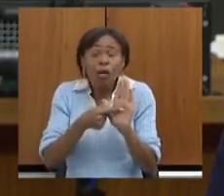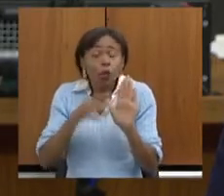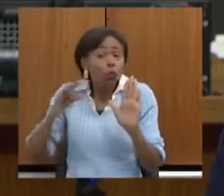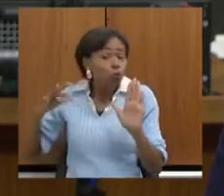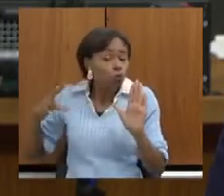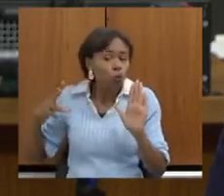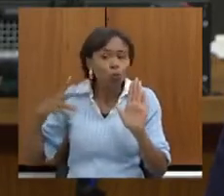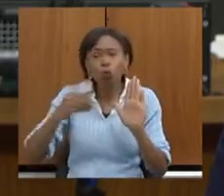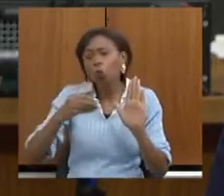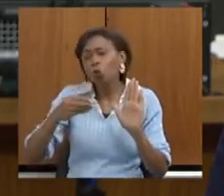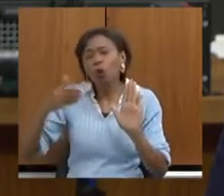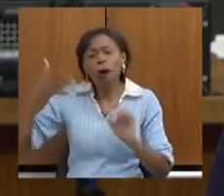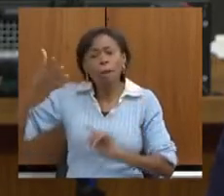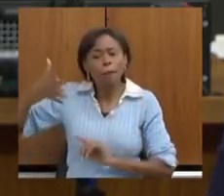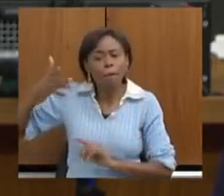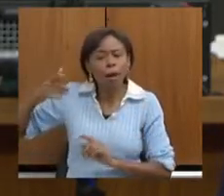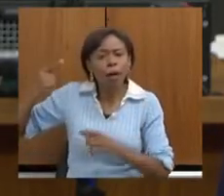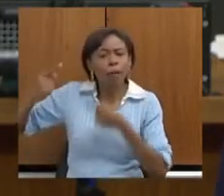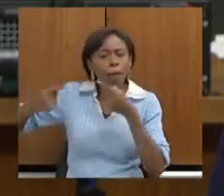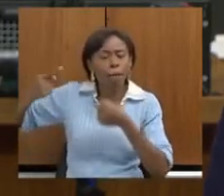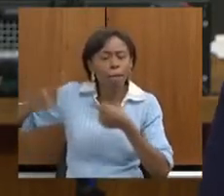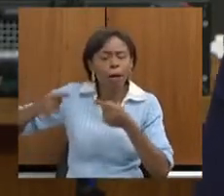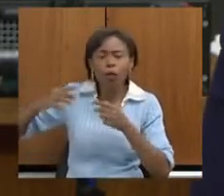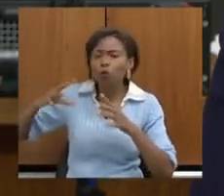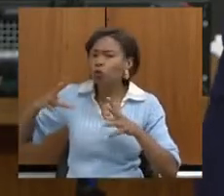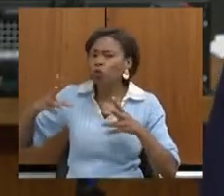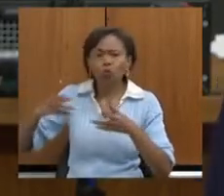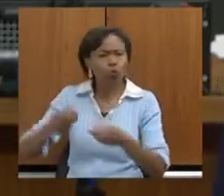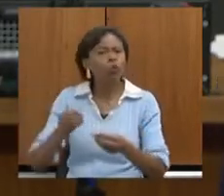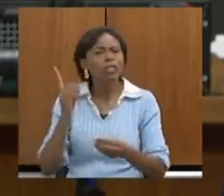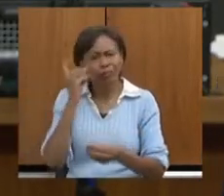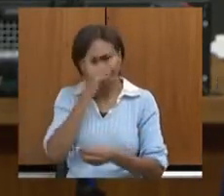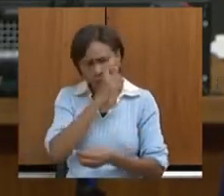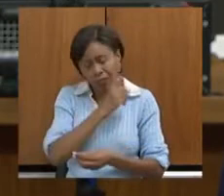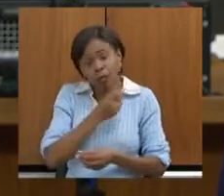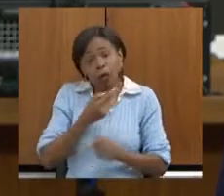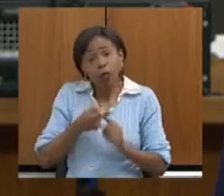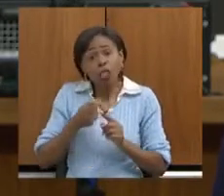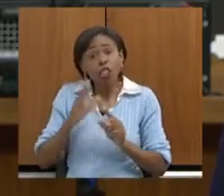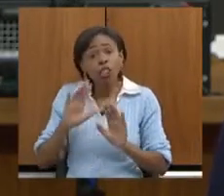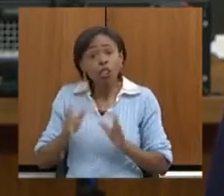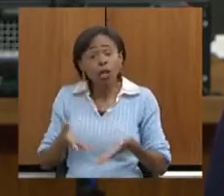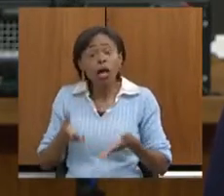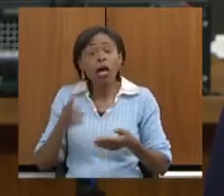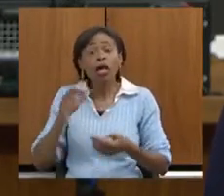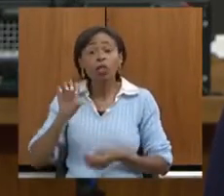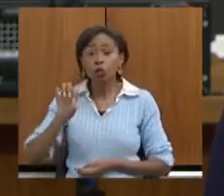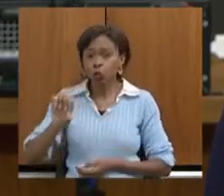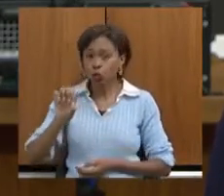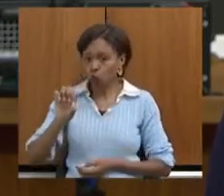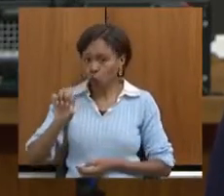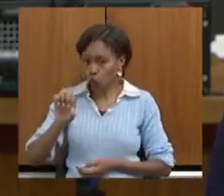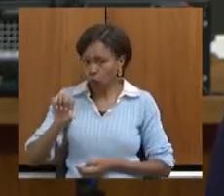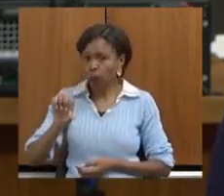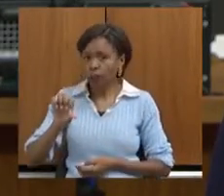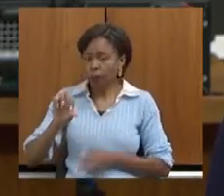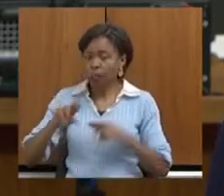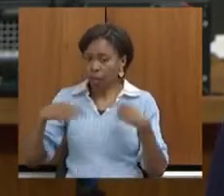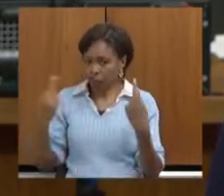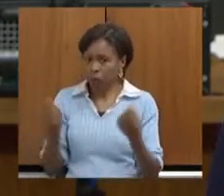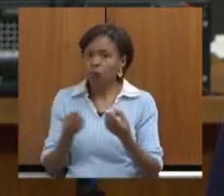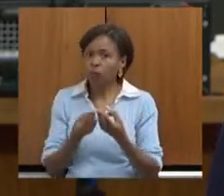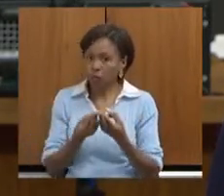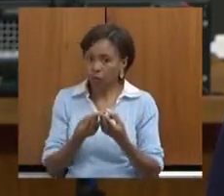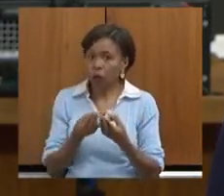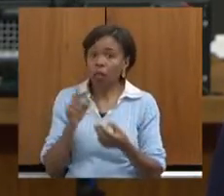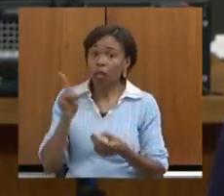debatido né porque foram nove rodadas oficiais lá no CNJ mas para que essas